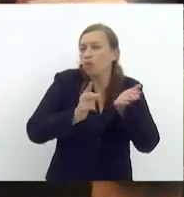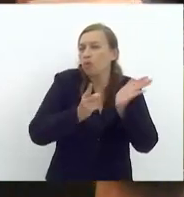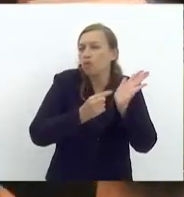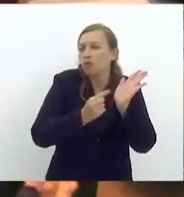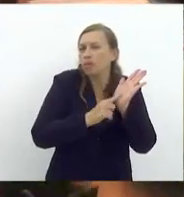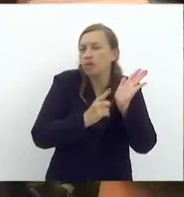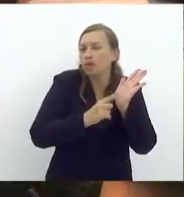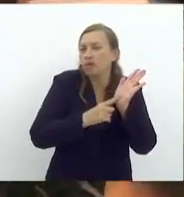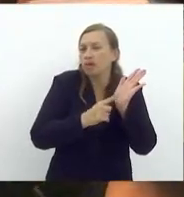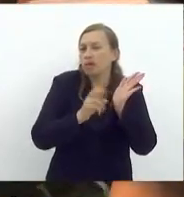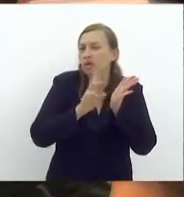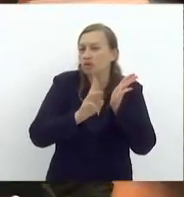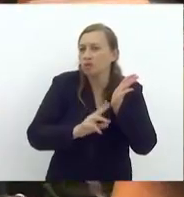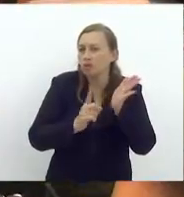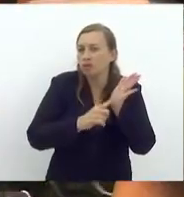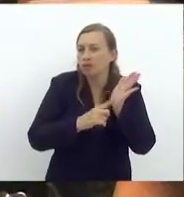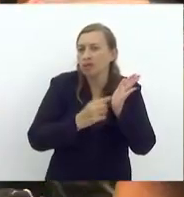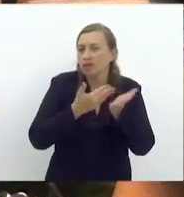favor